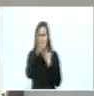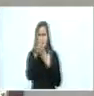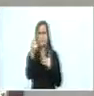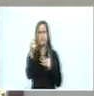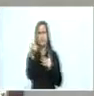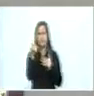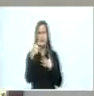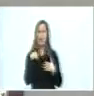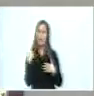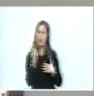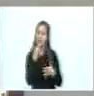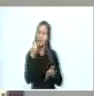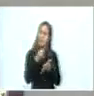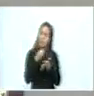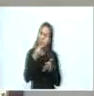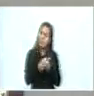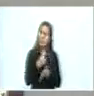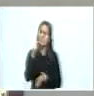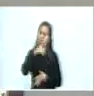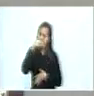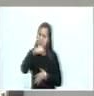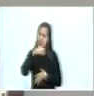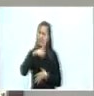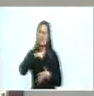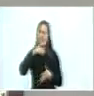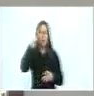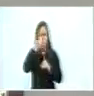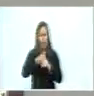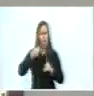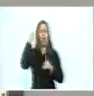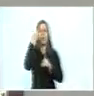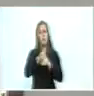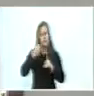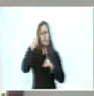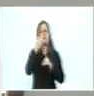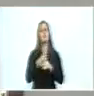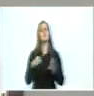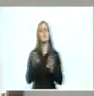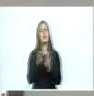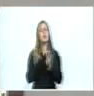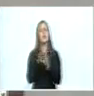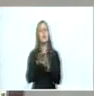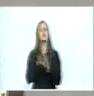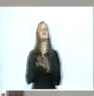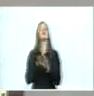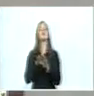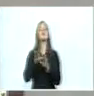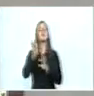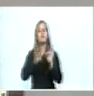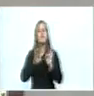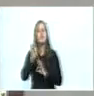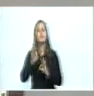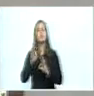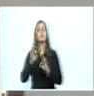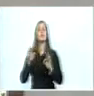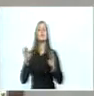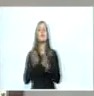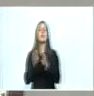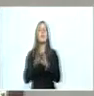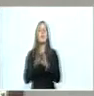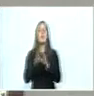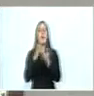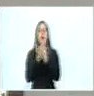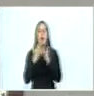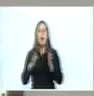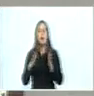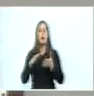nossa obrigação aqui está sempre cobrando, acompanhando, e do Executivo também fazer. E, para finalizar, eu quero